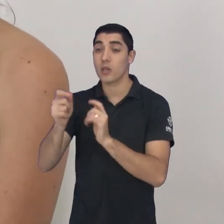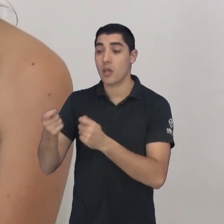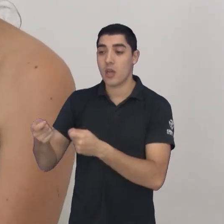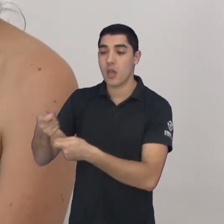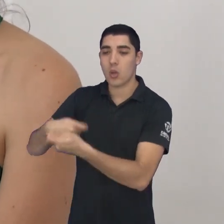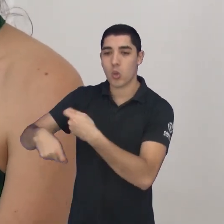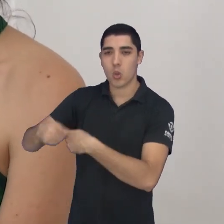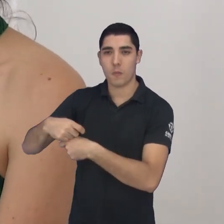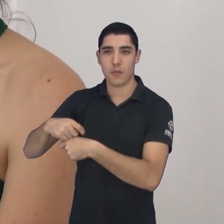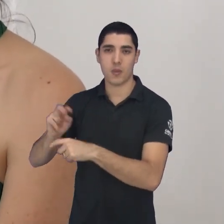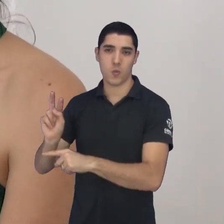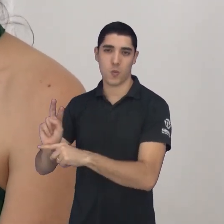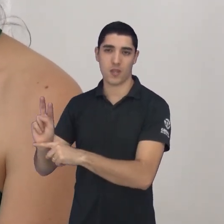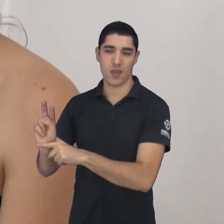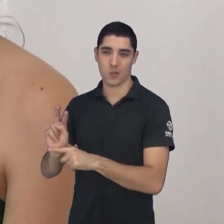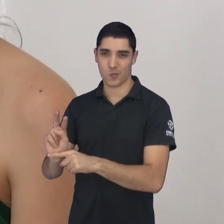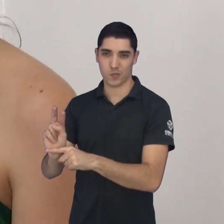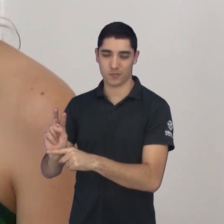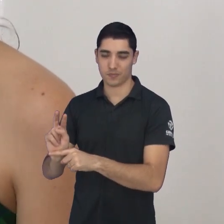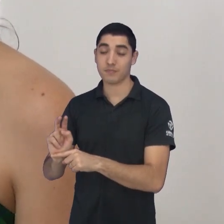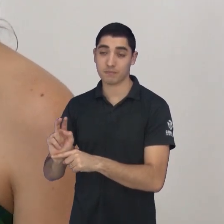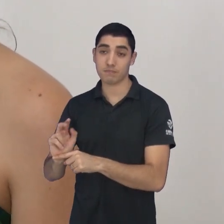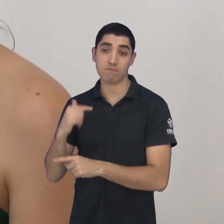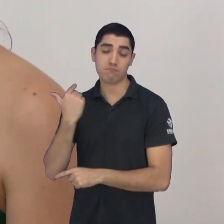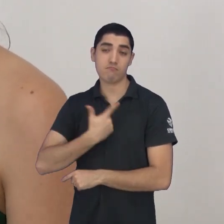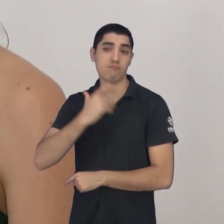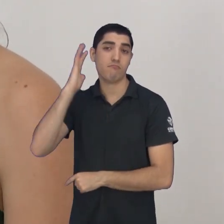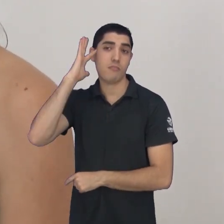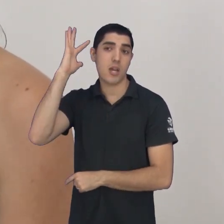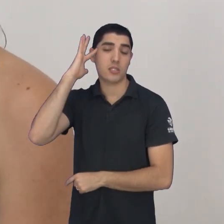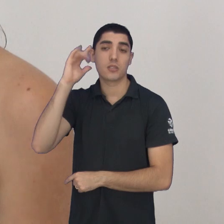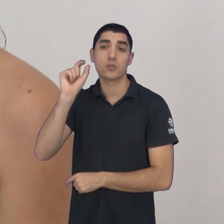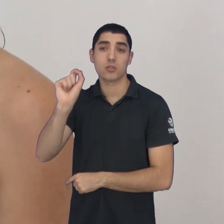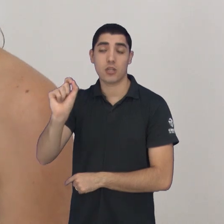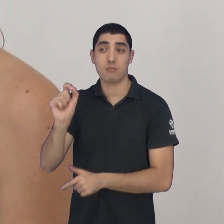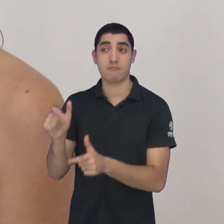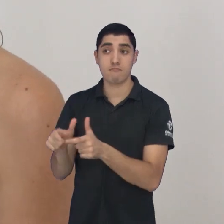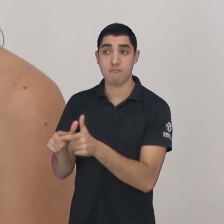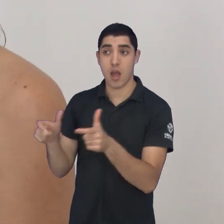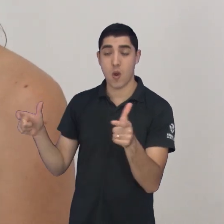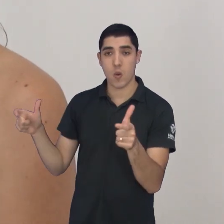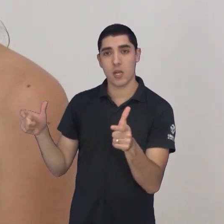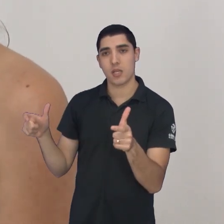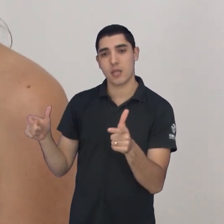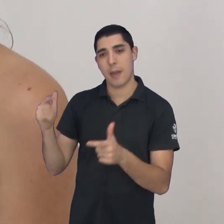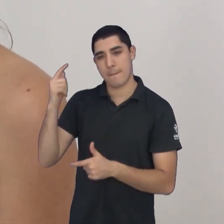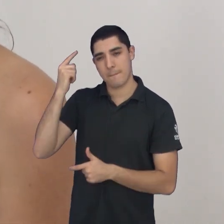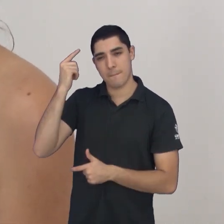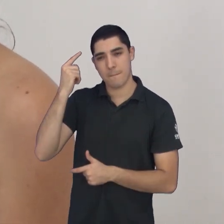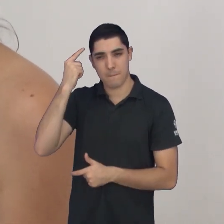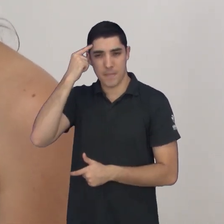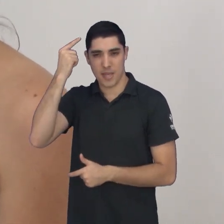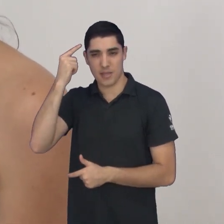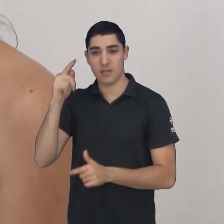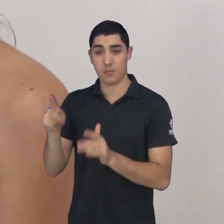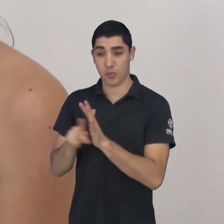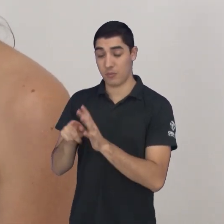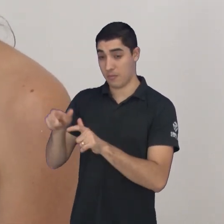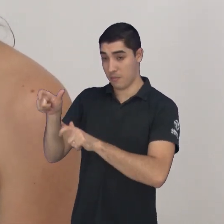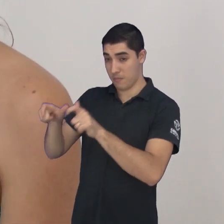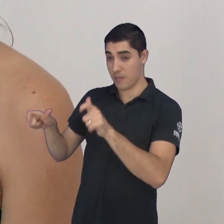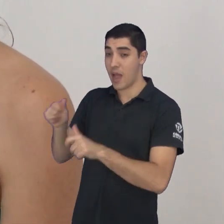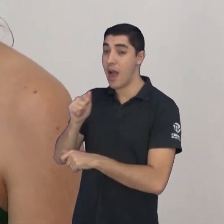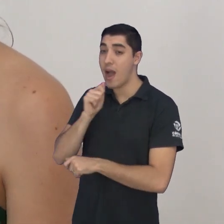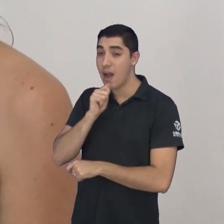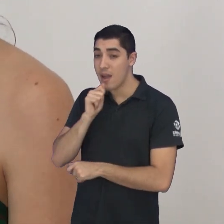cuidado também, e a gente vai estar pensando que, em geral, a gente está falando de uma situação em que você é majoritariamente feita por